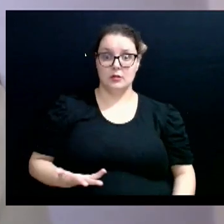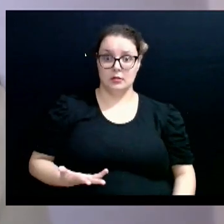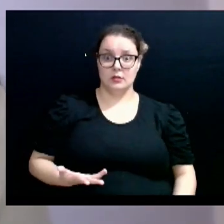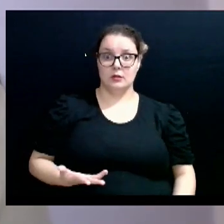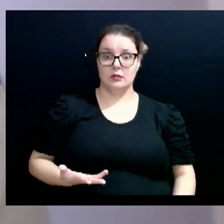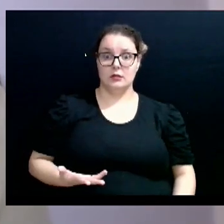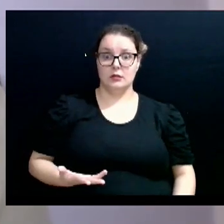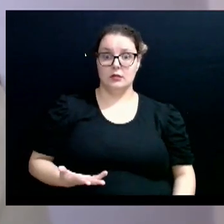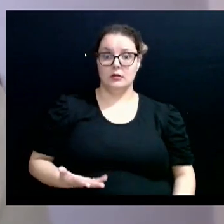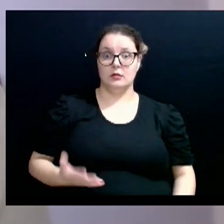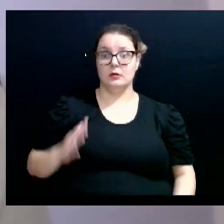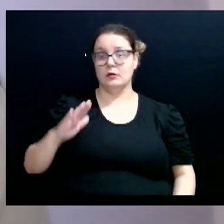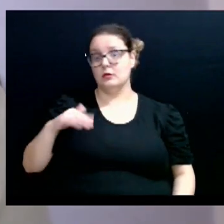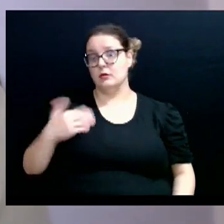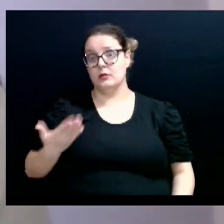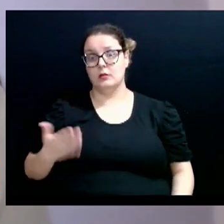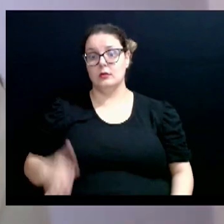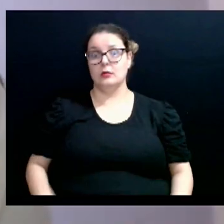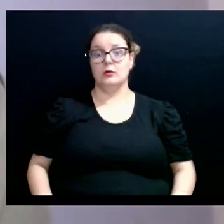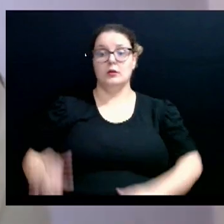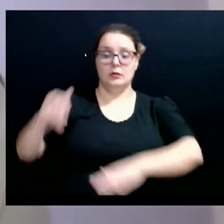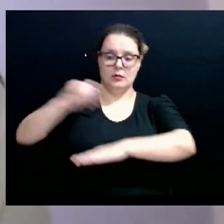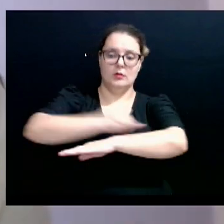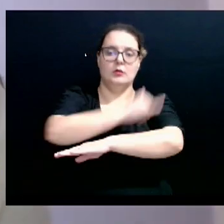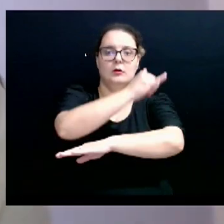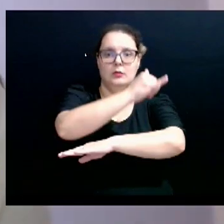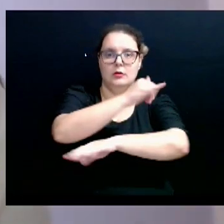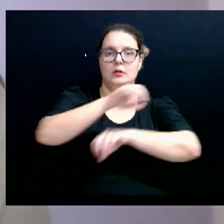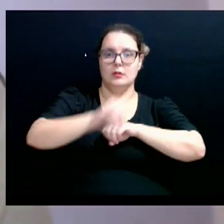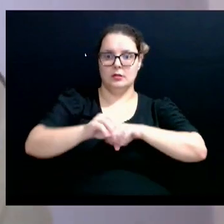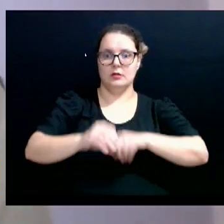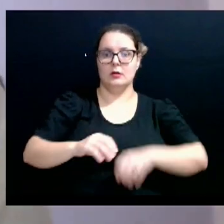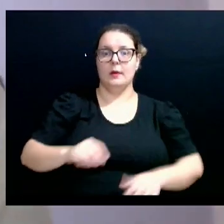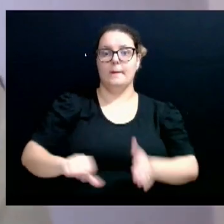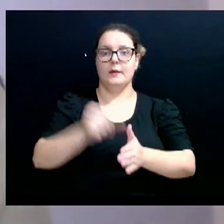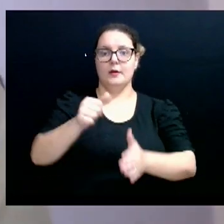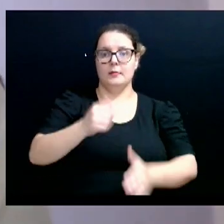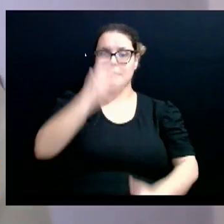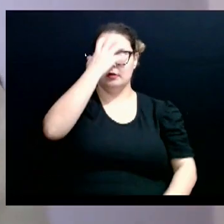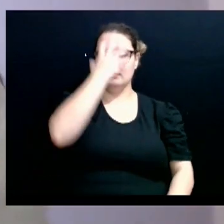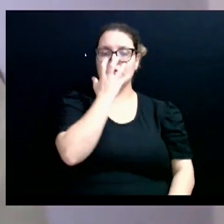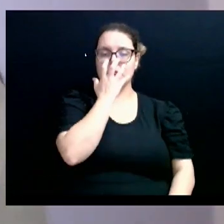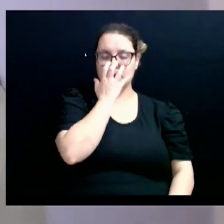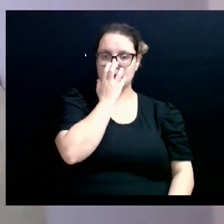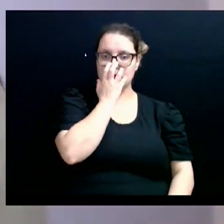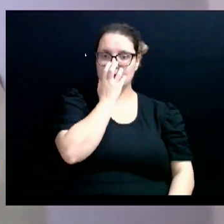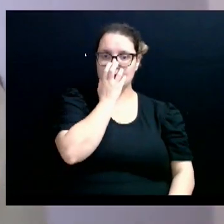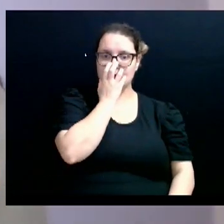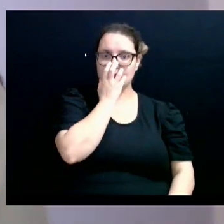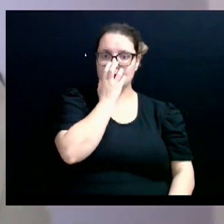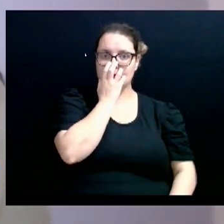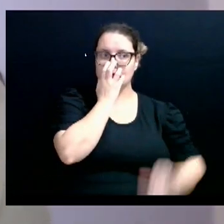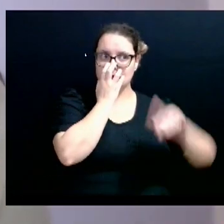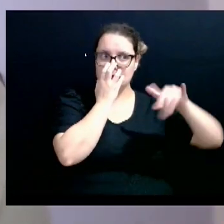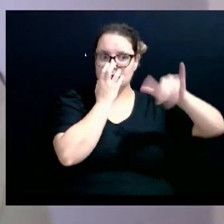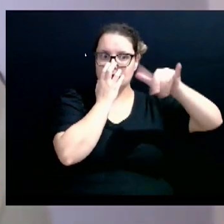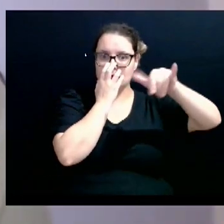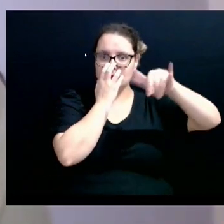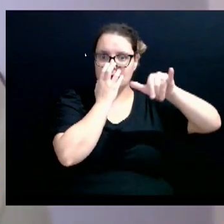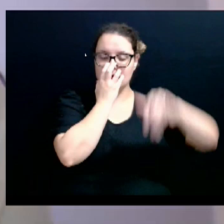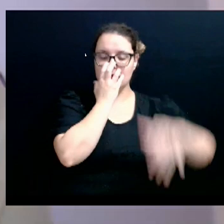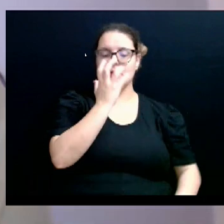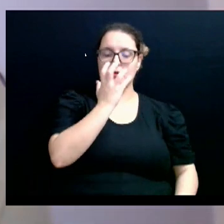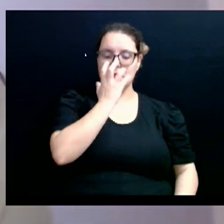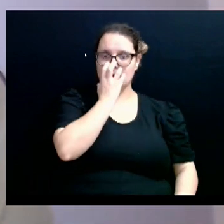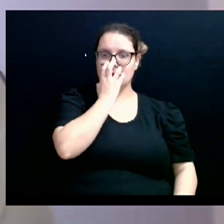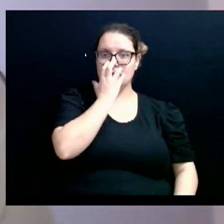avião, eles não falam ali, ensinam a gente, você precisa colocar a primeira máscara em você para depois ajudar o outro. Porque se